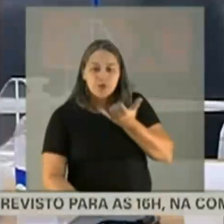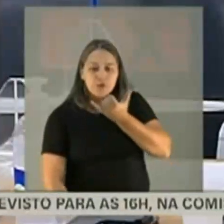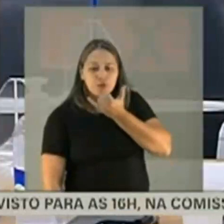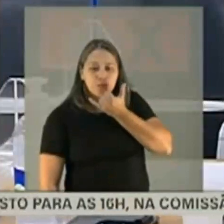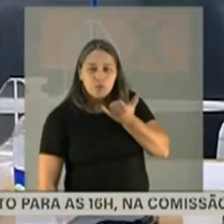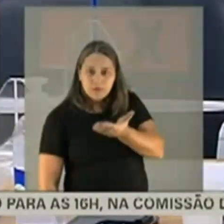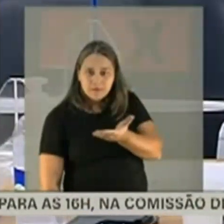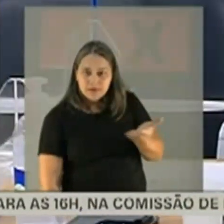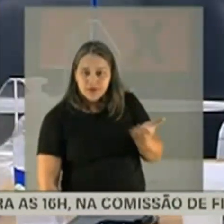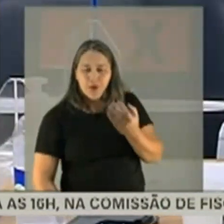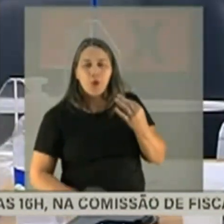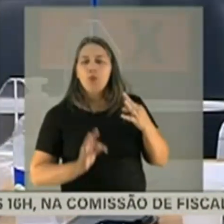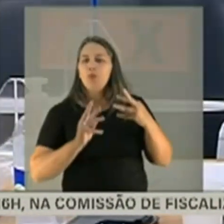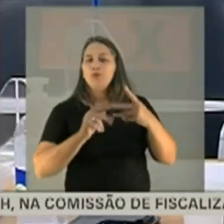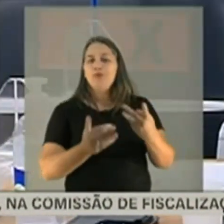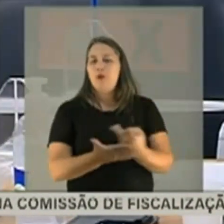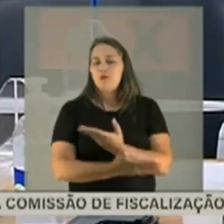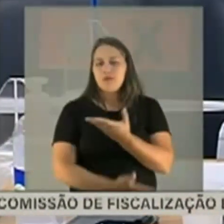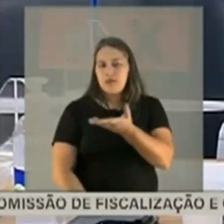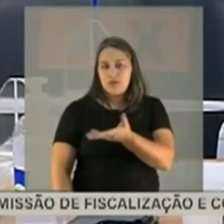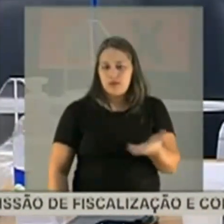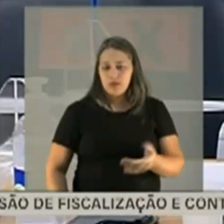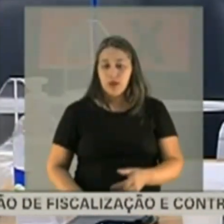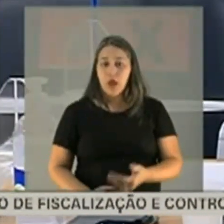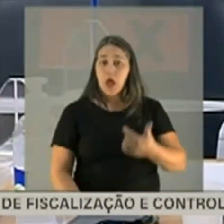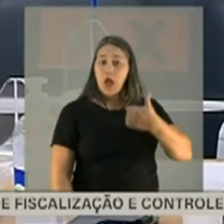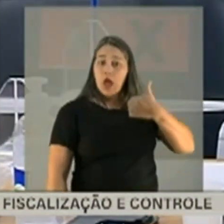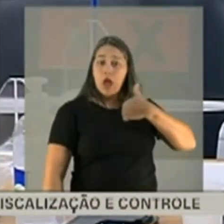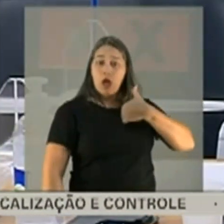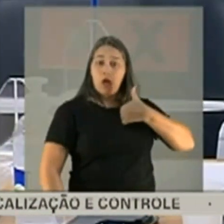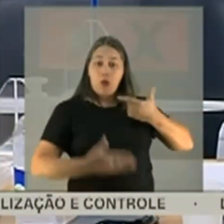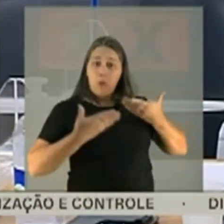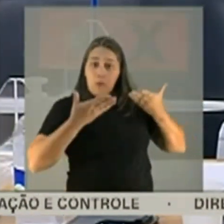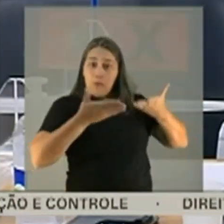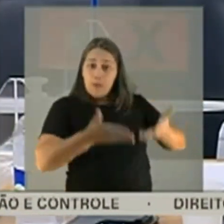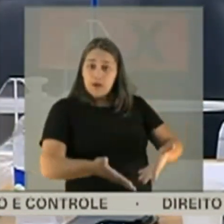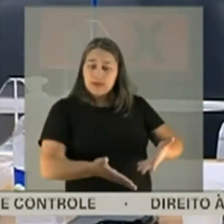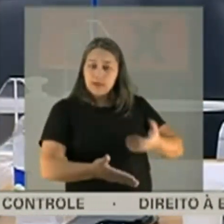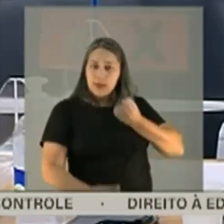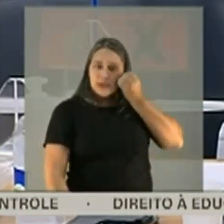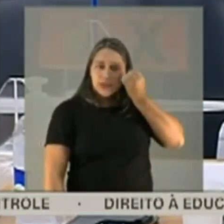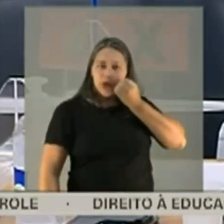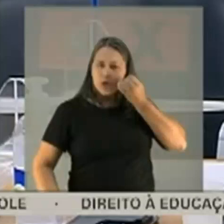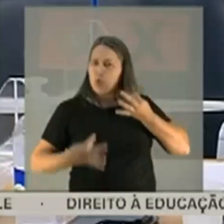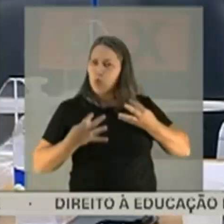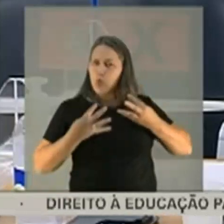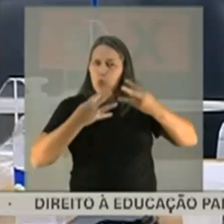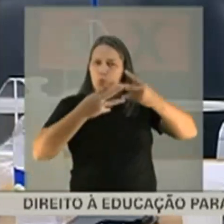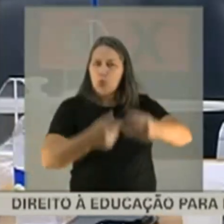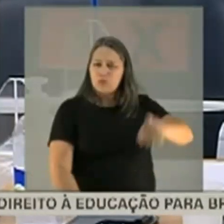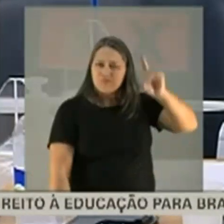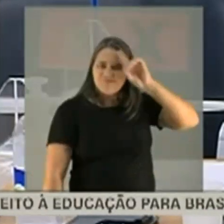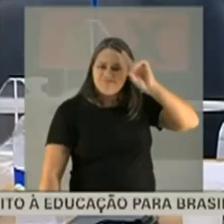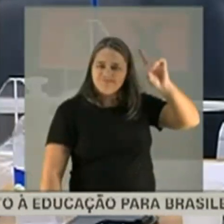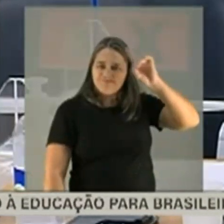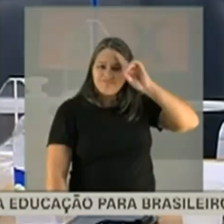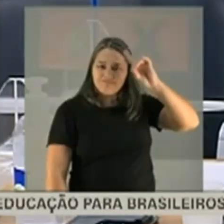aos senhores pelo que está acontecendo aqui. Eu participei, senador Marcos Rogério, de todos os dias dessa